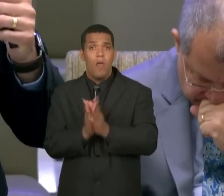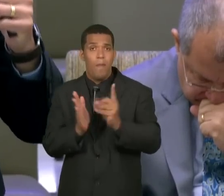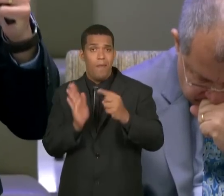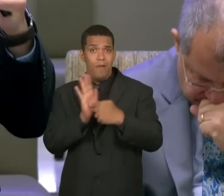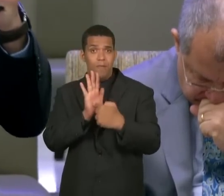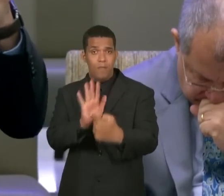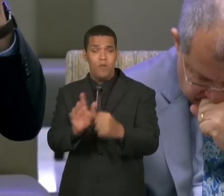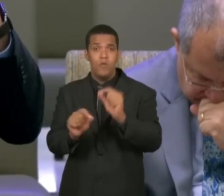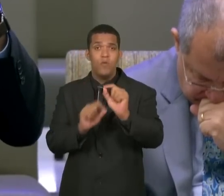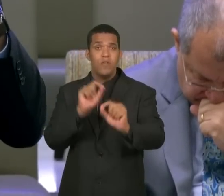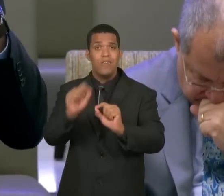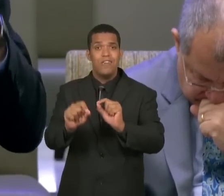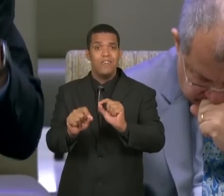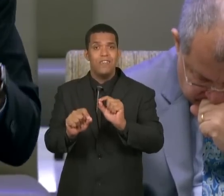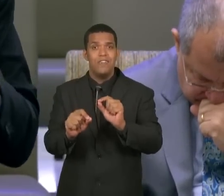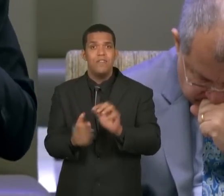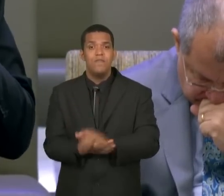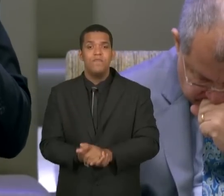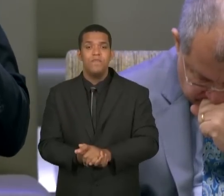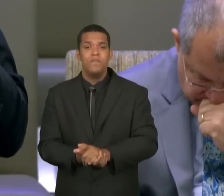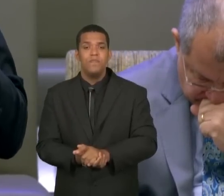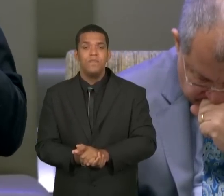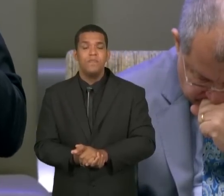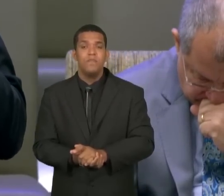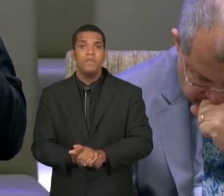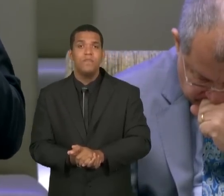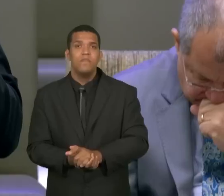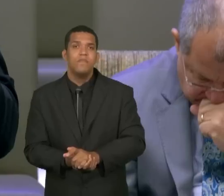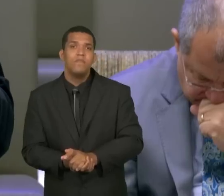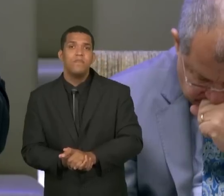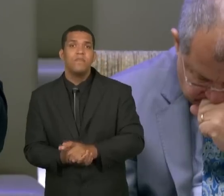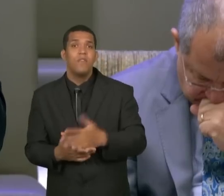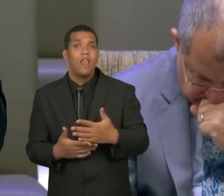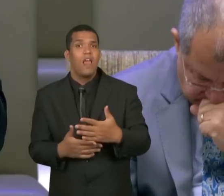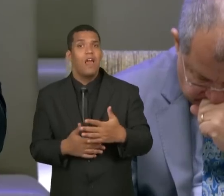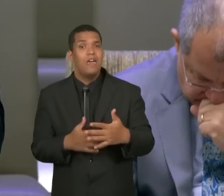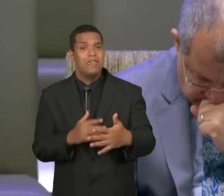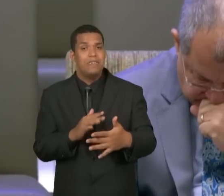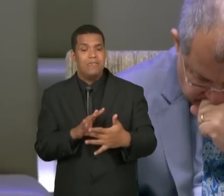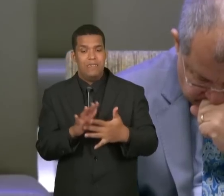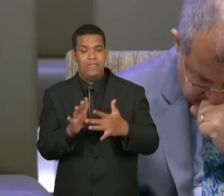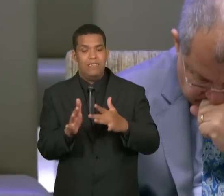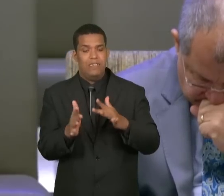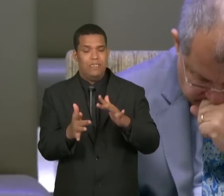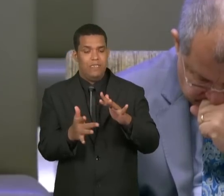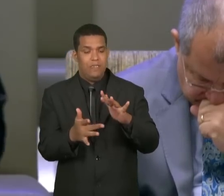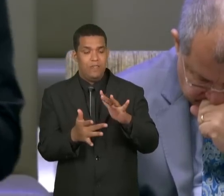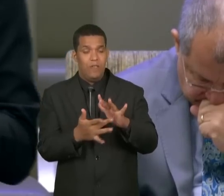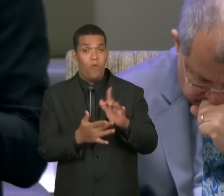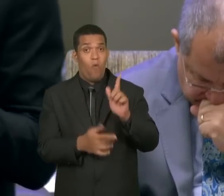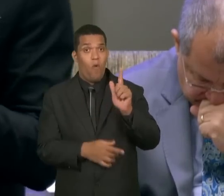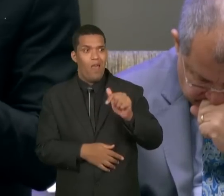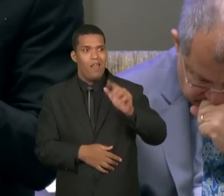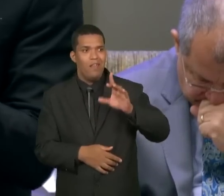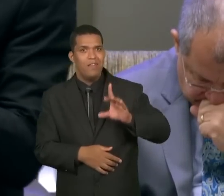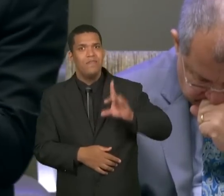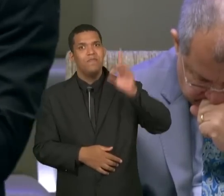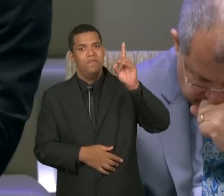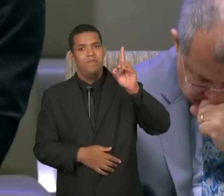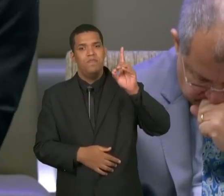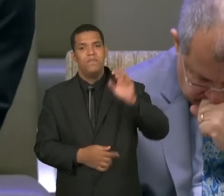Cristo é a imagem do Deus invisível e isso significa que Jesus